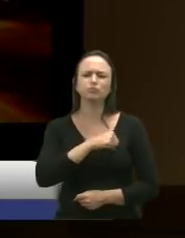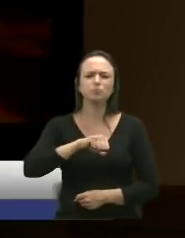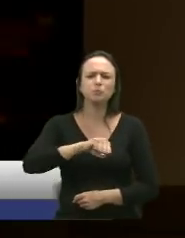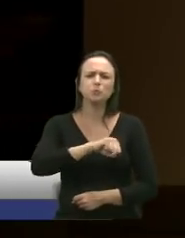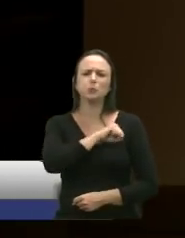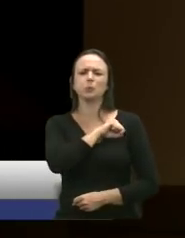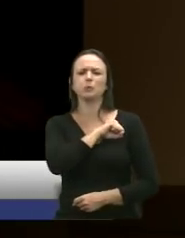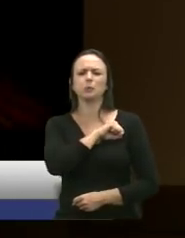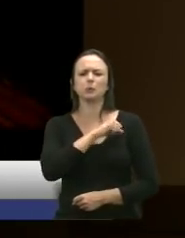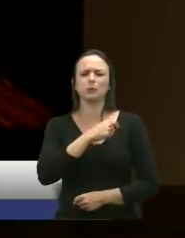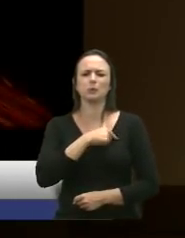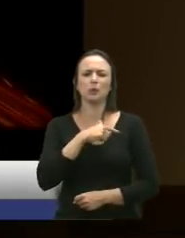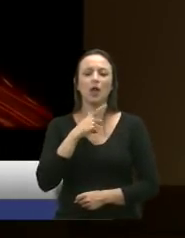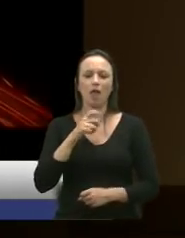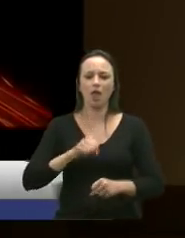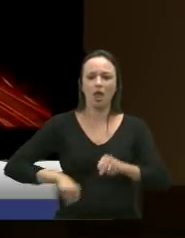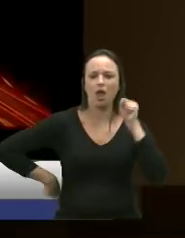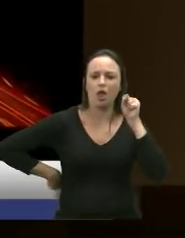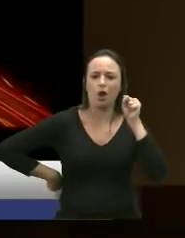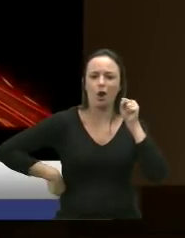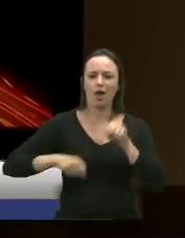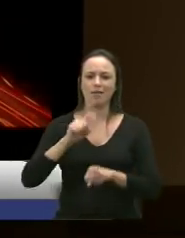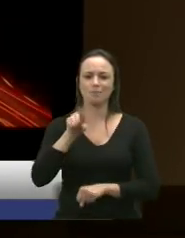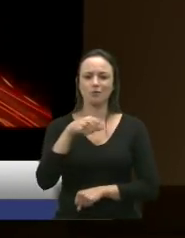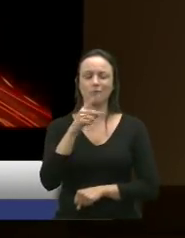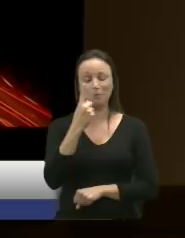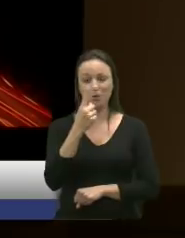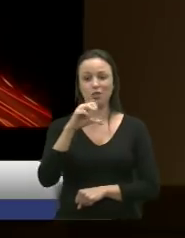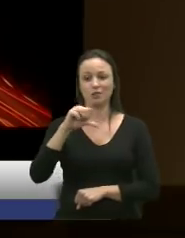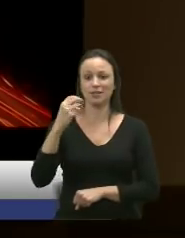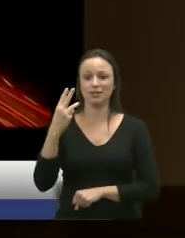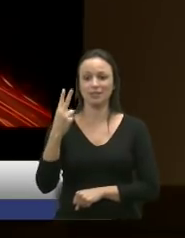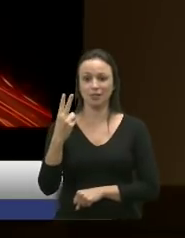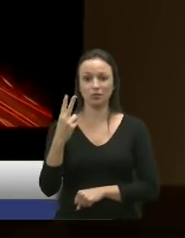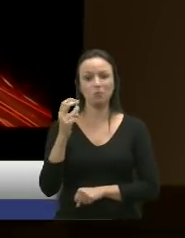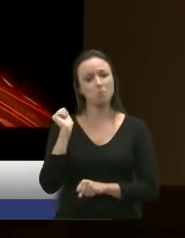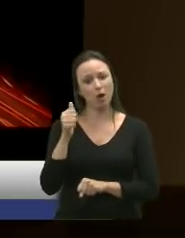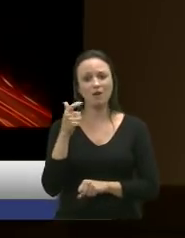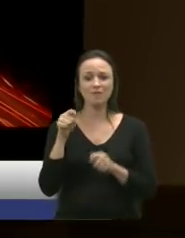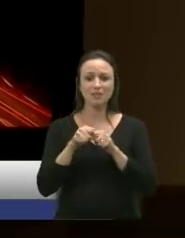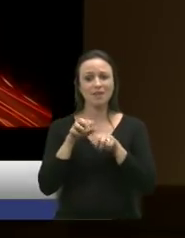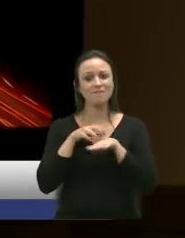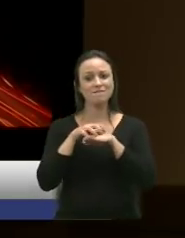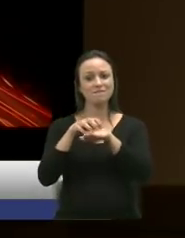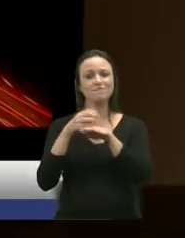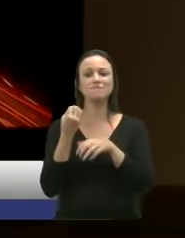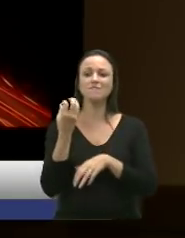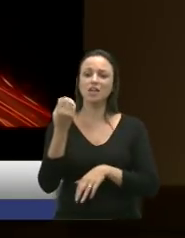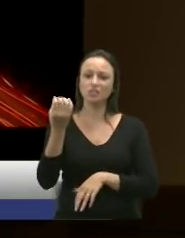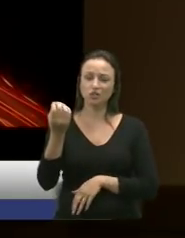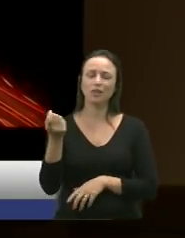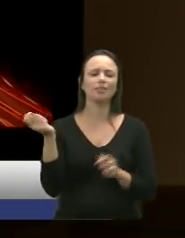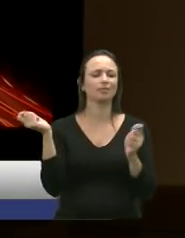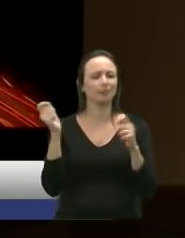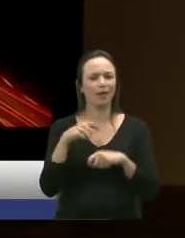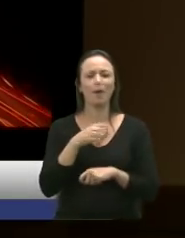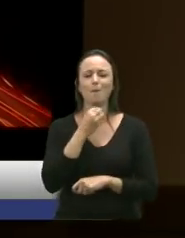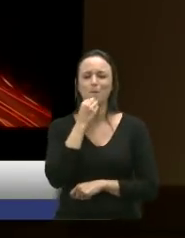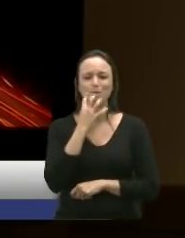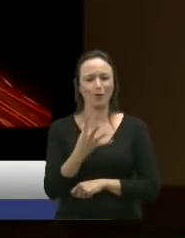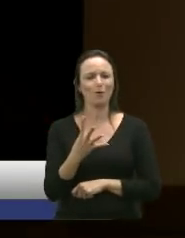de 32. Podemos, inclusive, organizar uma viagem para lá. Vale muito a pena, eu garanto para